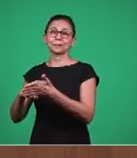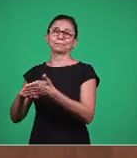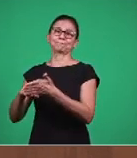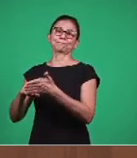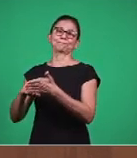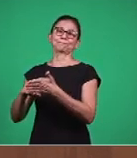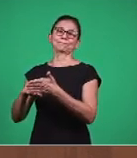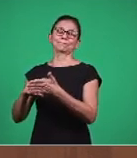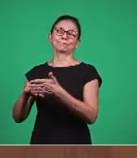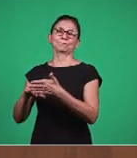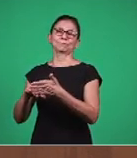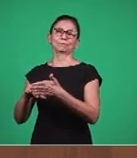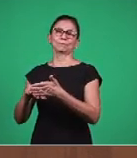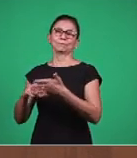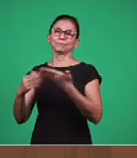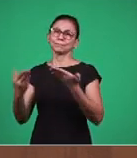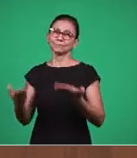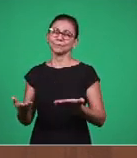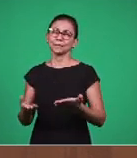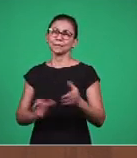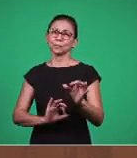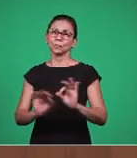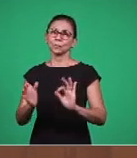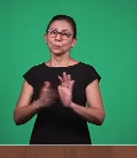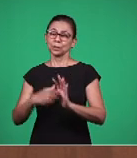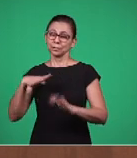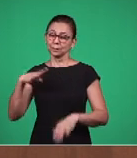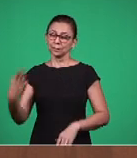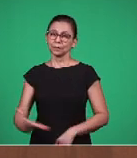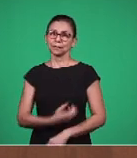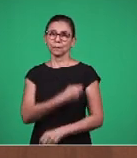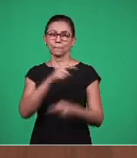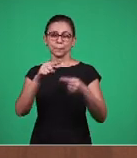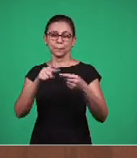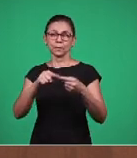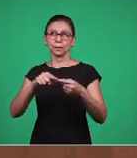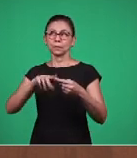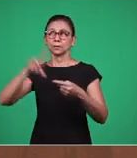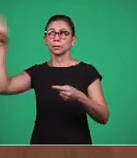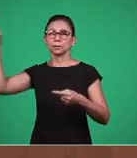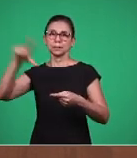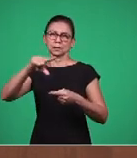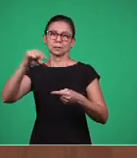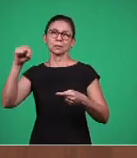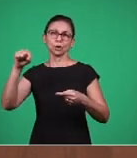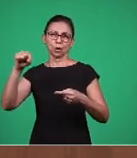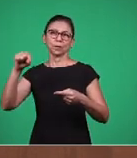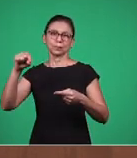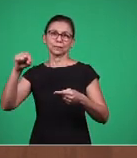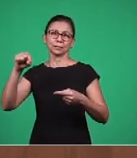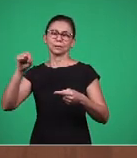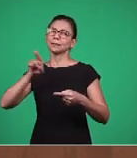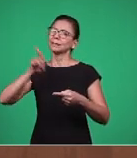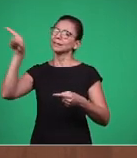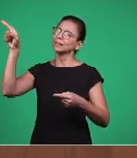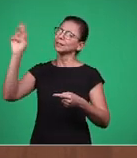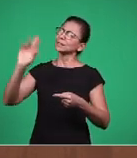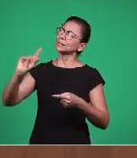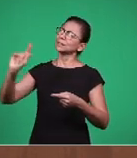grande significado do projeto de salvação. Primeiro, eleição da parte de Deus. Lá na eternidade